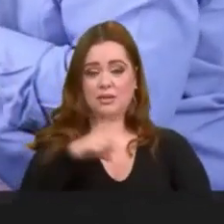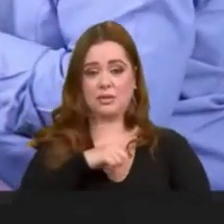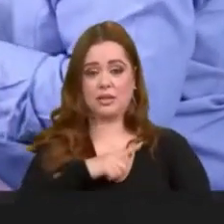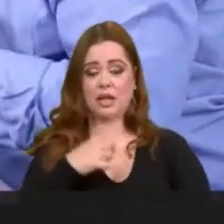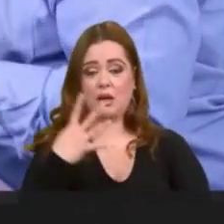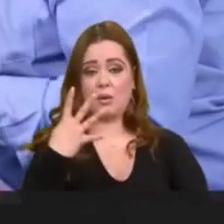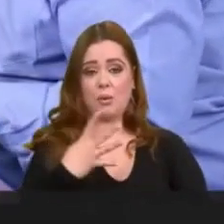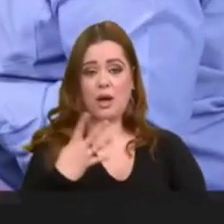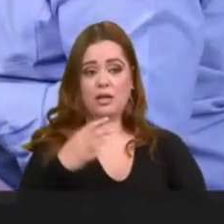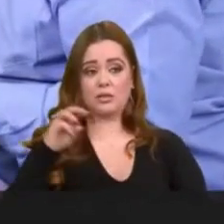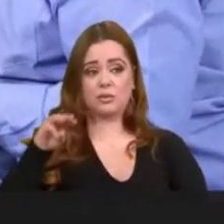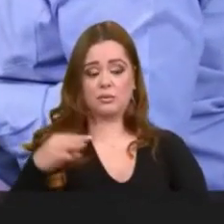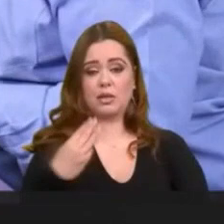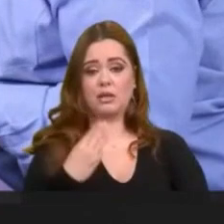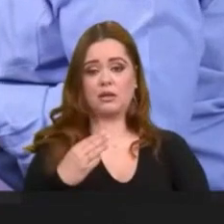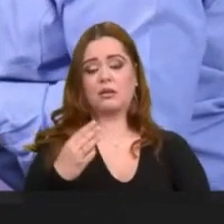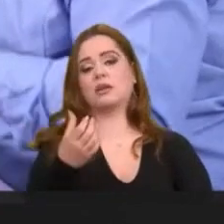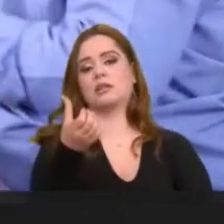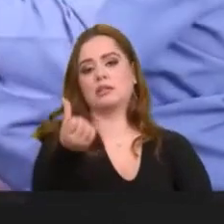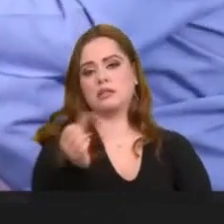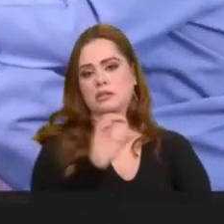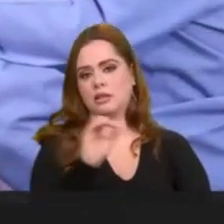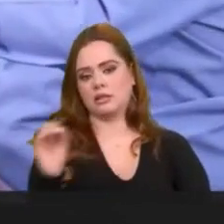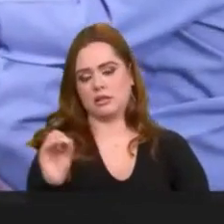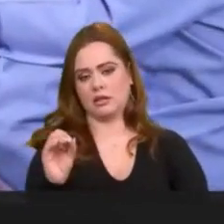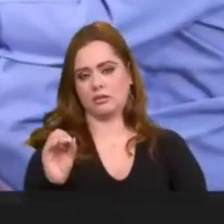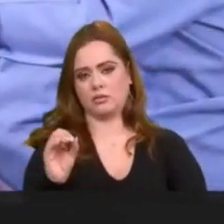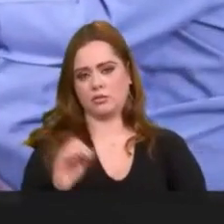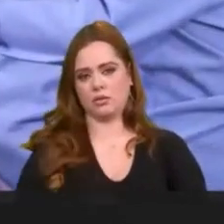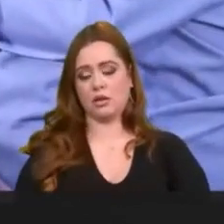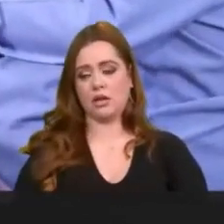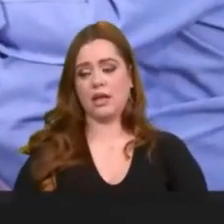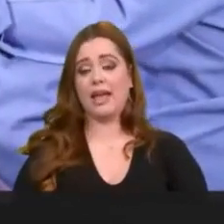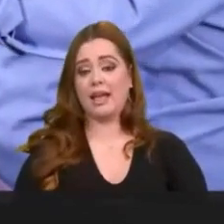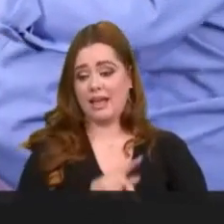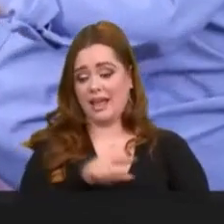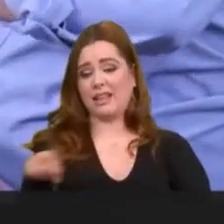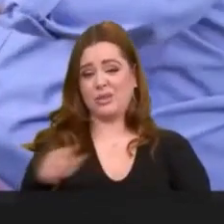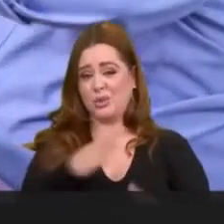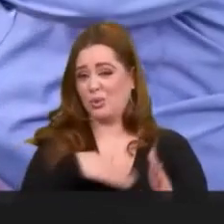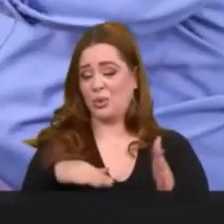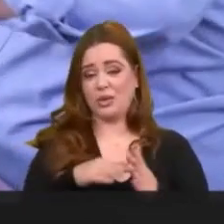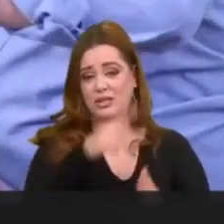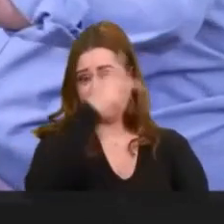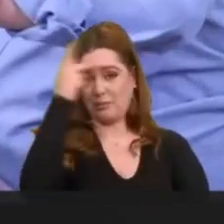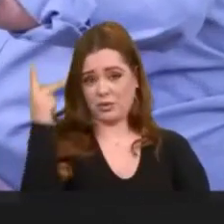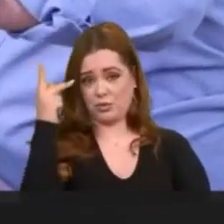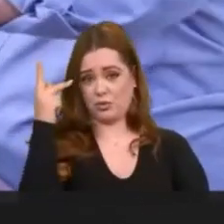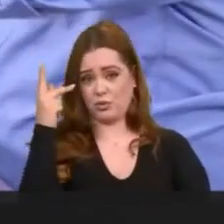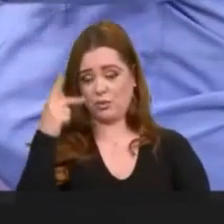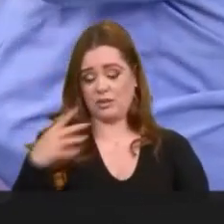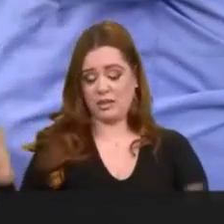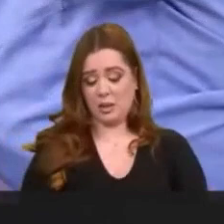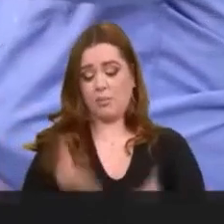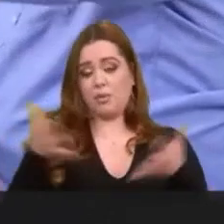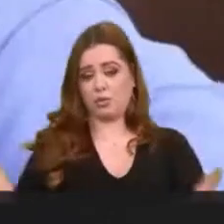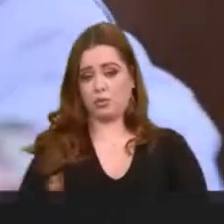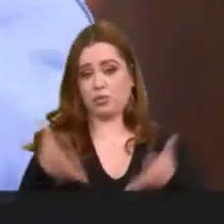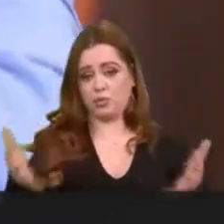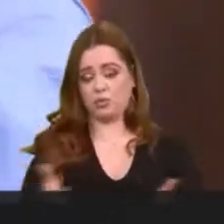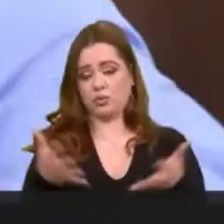que tem até 100 hectares de terra esta gente tanta gente é que produz